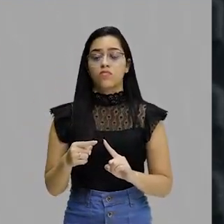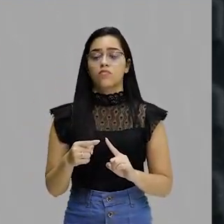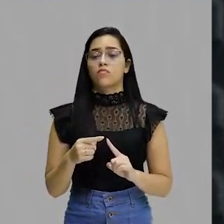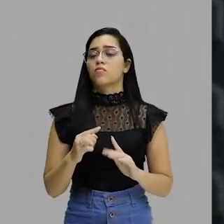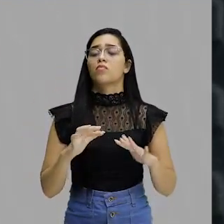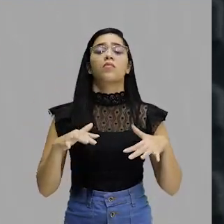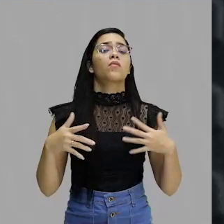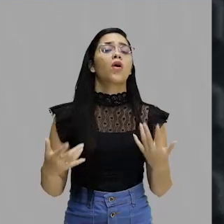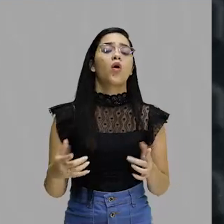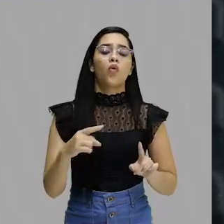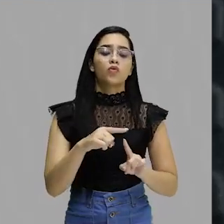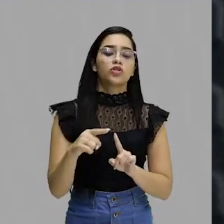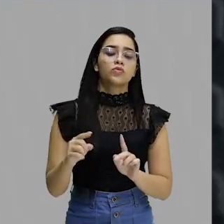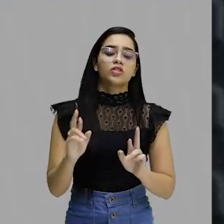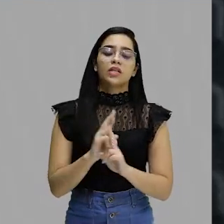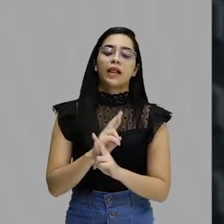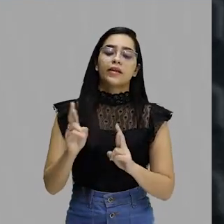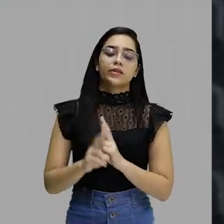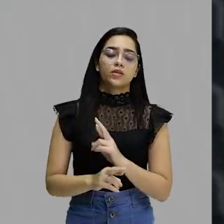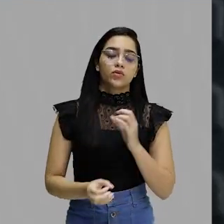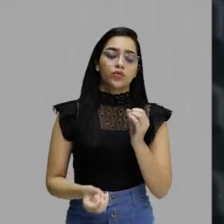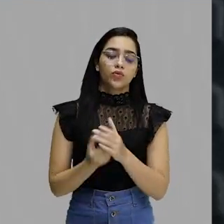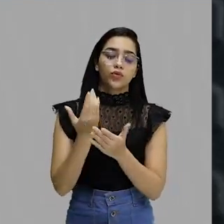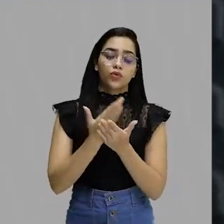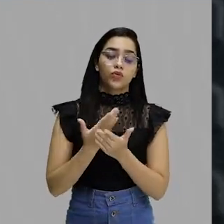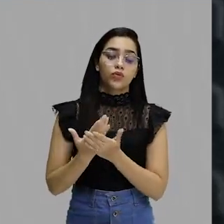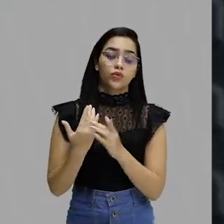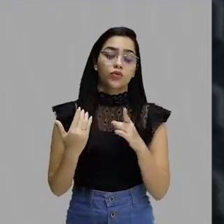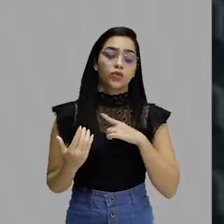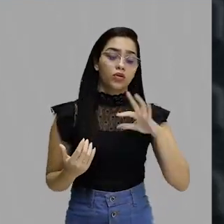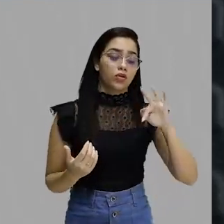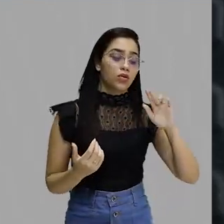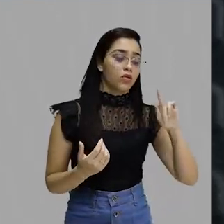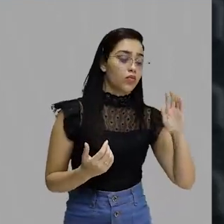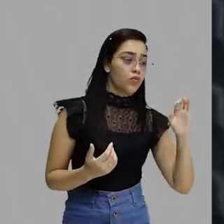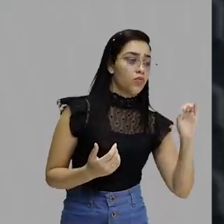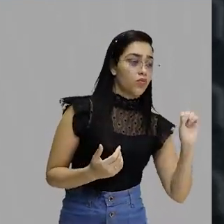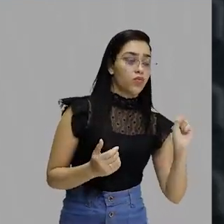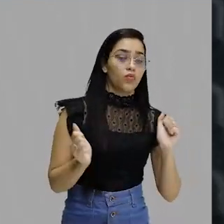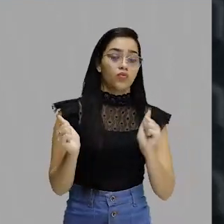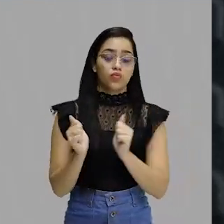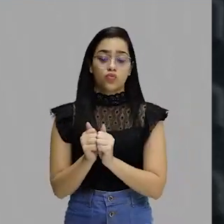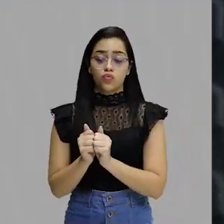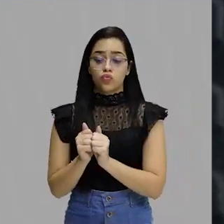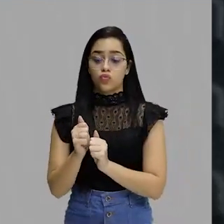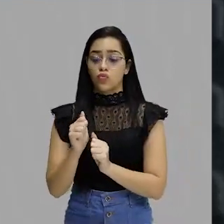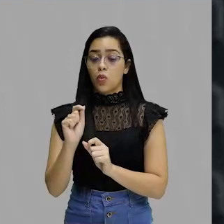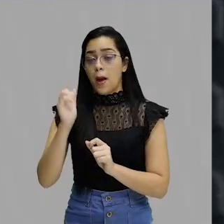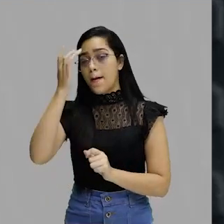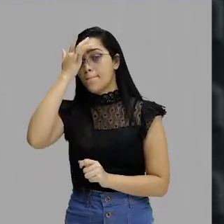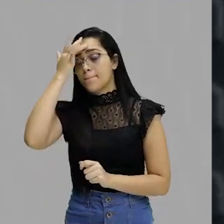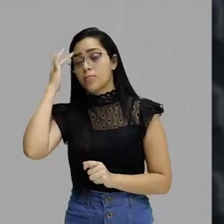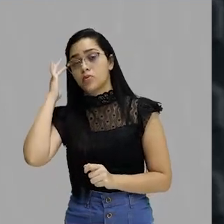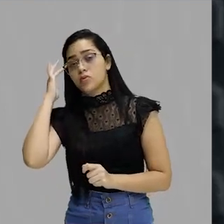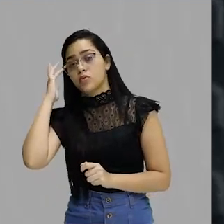Que tipo de relação ecológica, né, que vai haver entre o fungo e o indivíduo que ele está afetando?